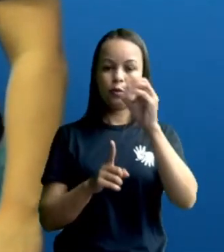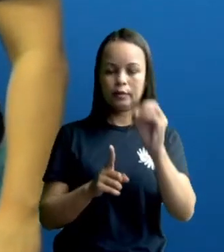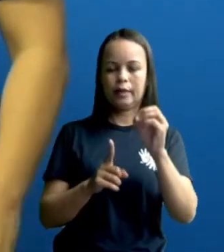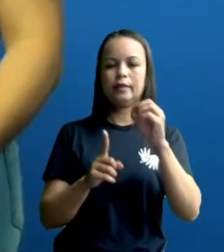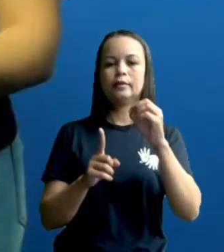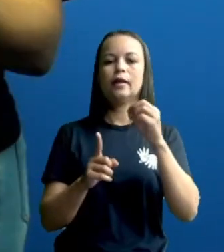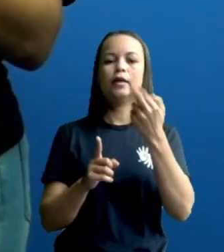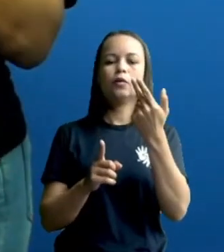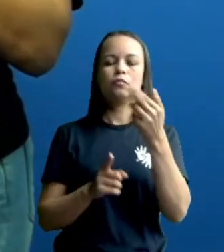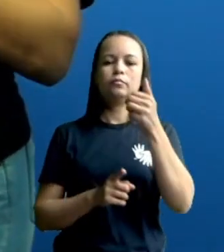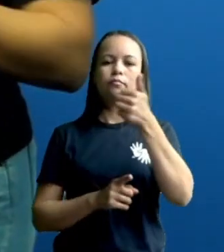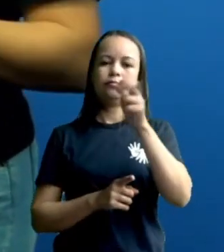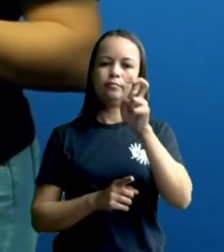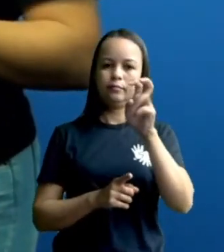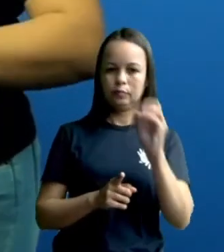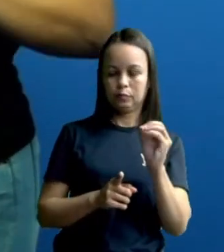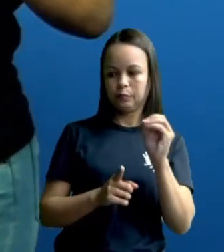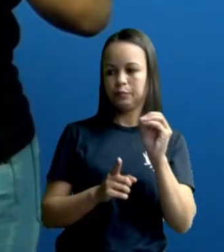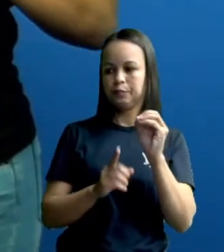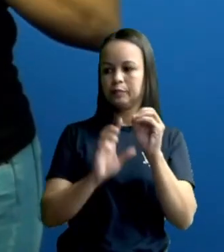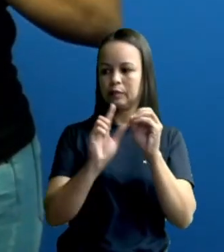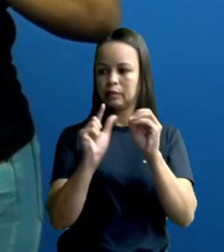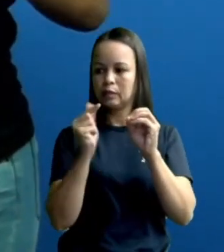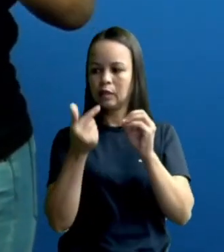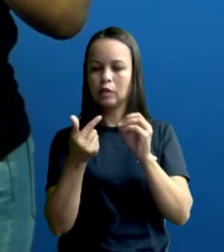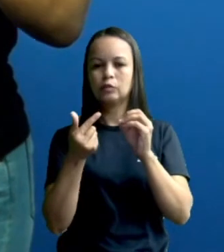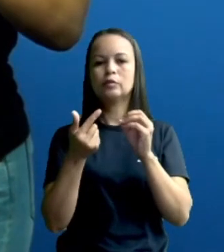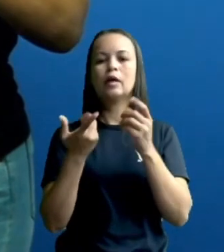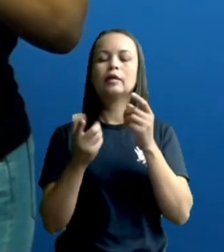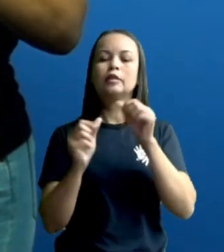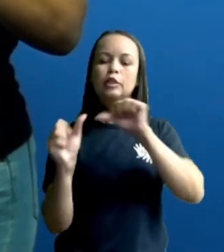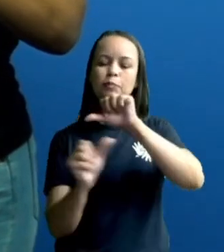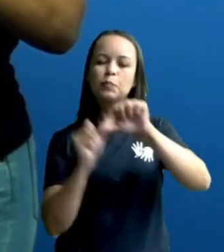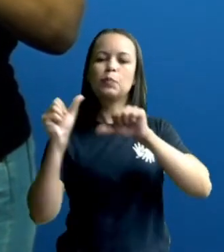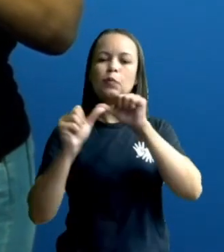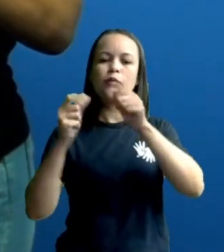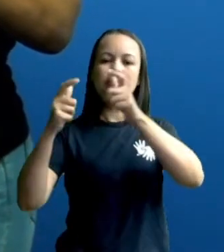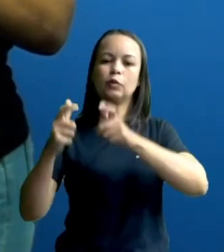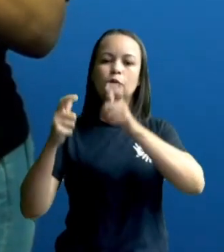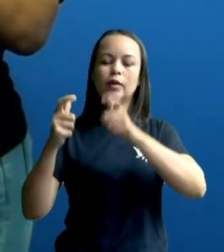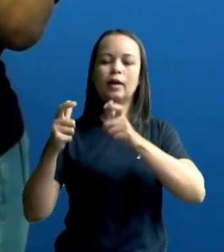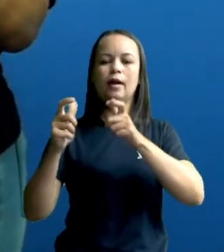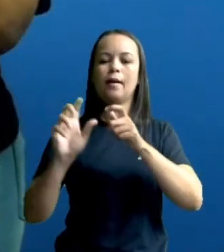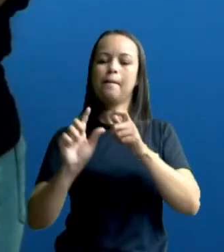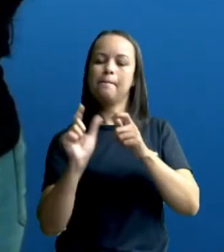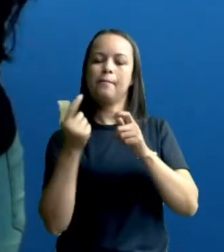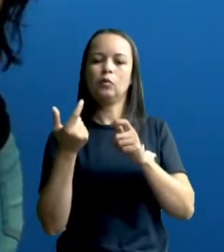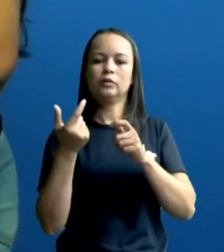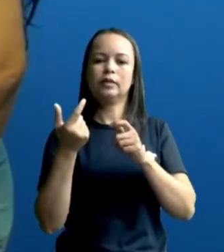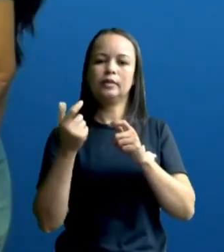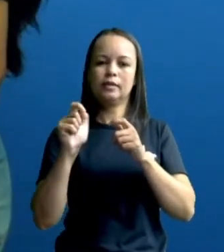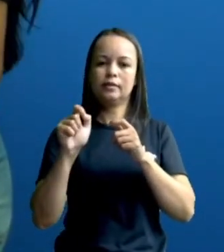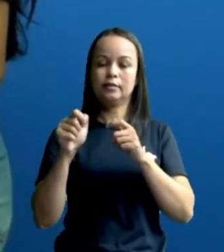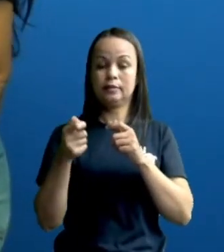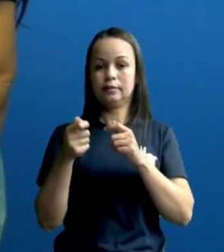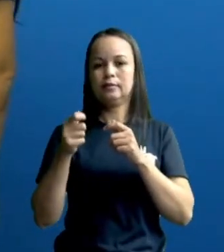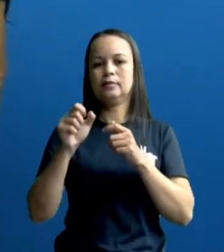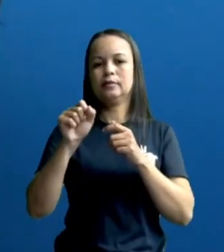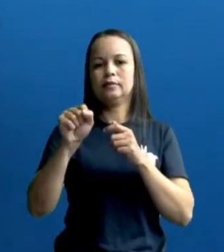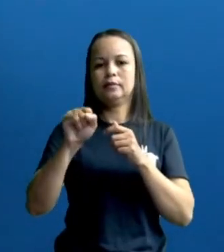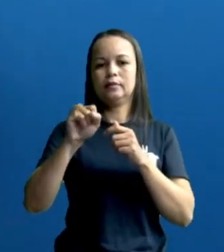de lado, vai para o segundo membro. Lembrando, quem muda de lugar, muda de sinal, tá